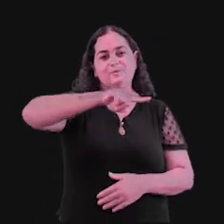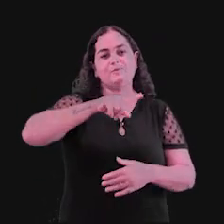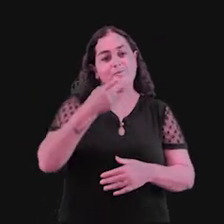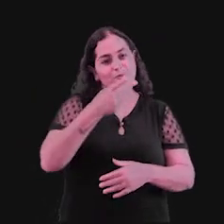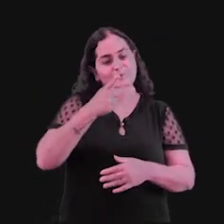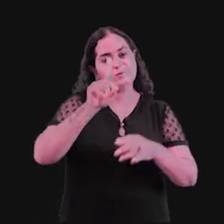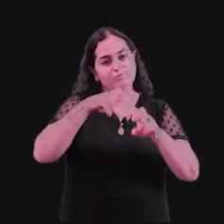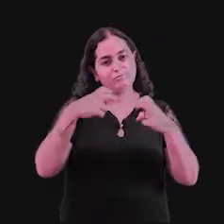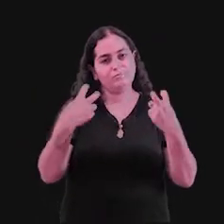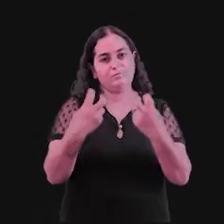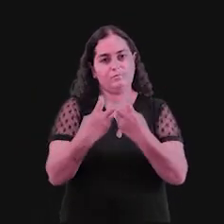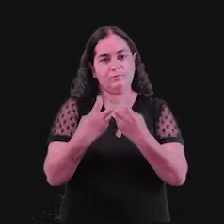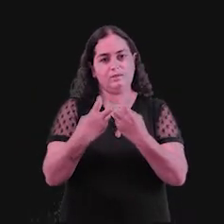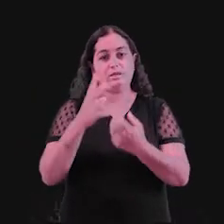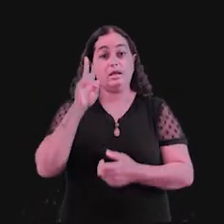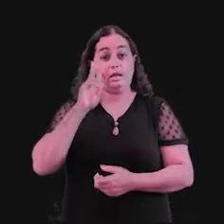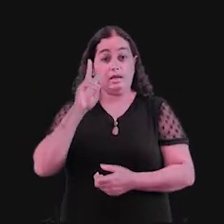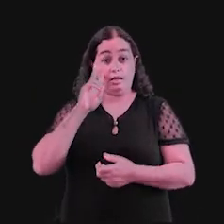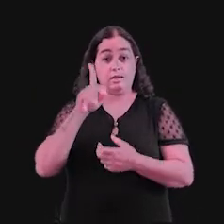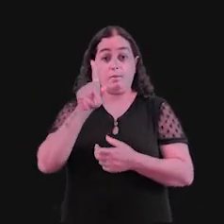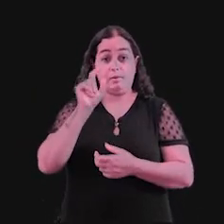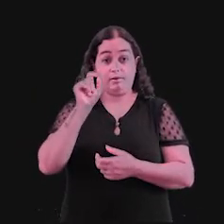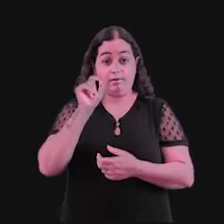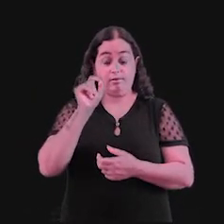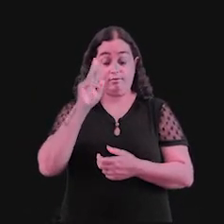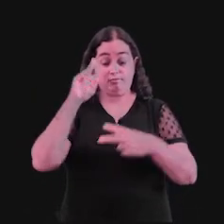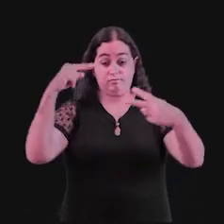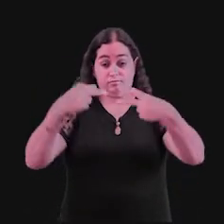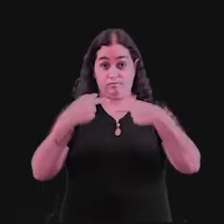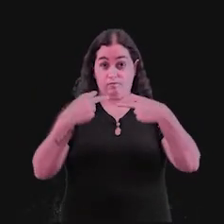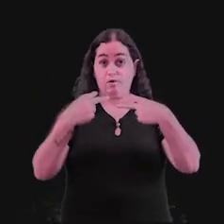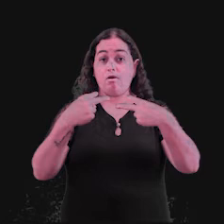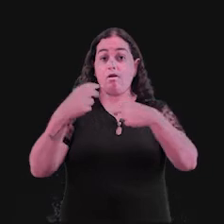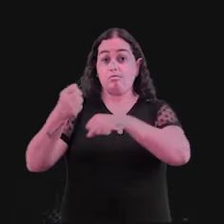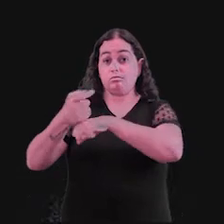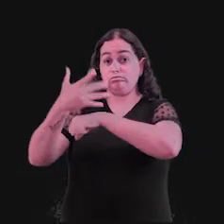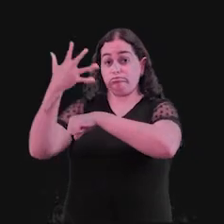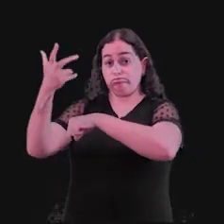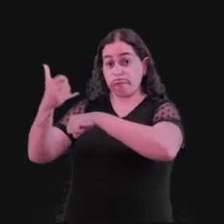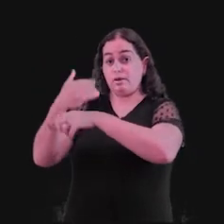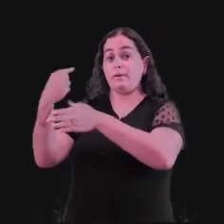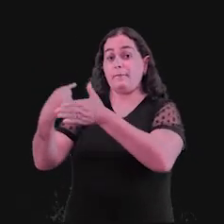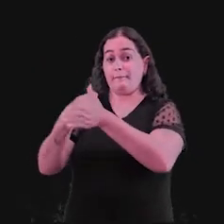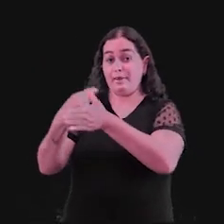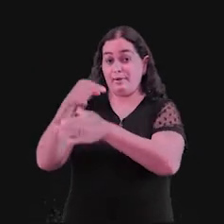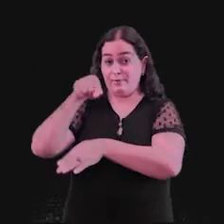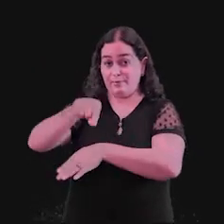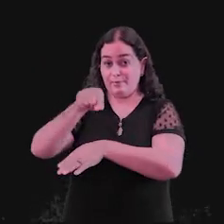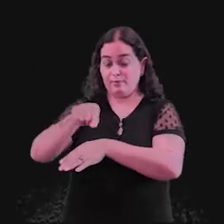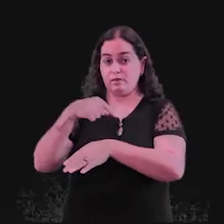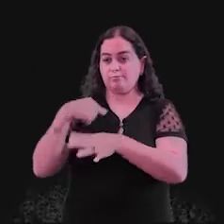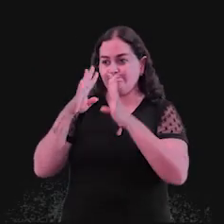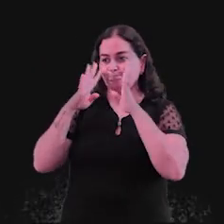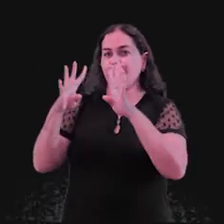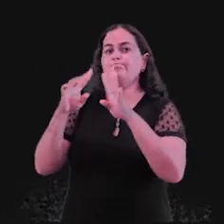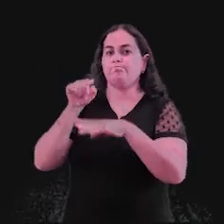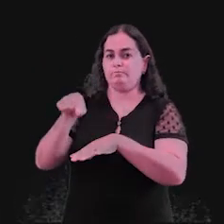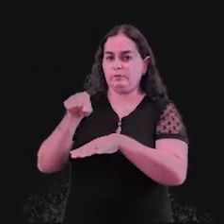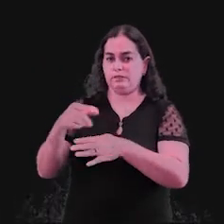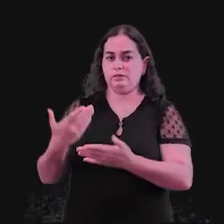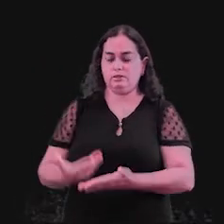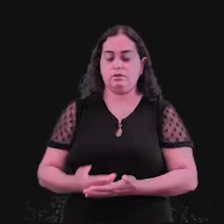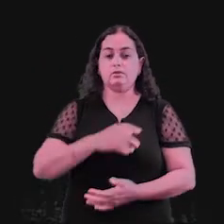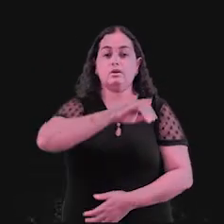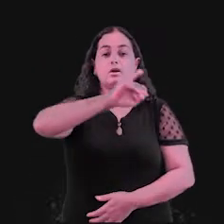mesa. Lembramos também para que quem nos acompanha deixe seus comentários e questões no bate-papo. Estaremos atentos a